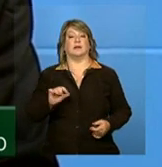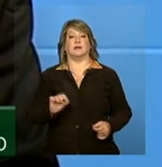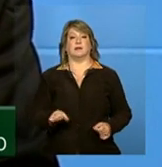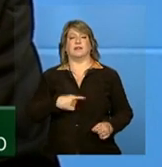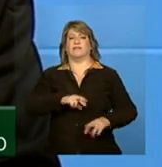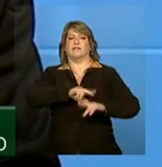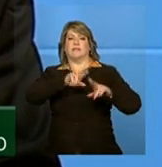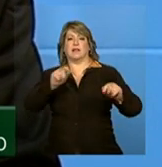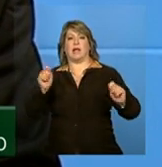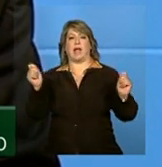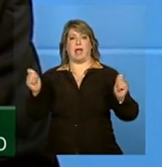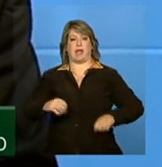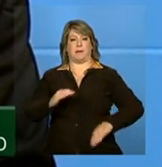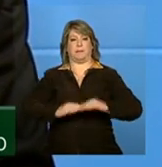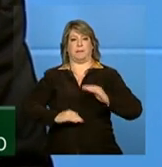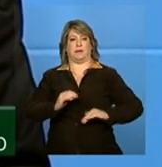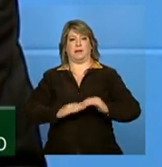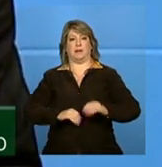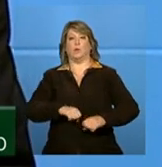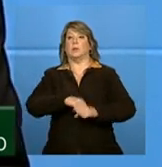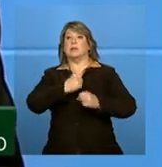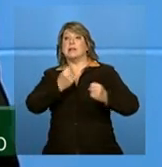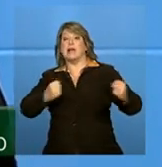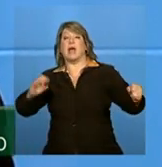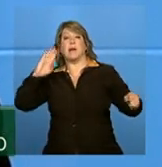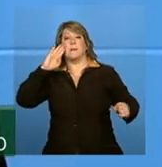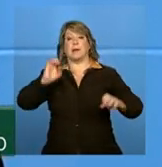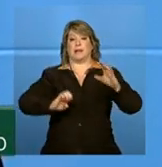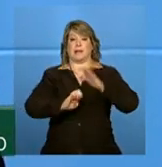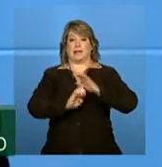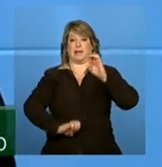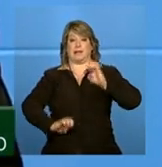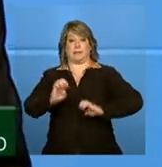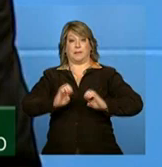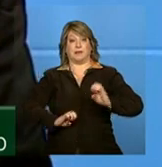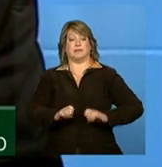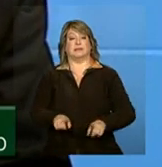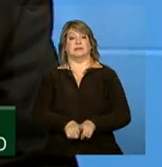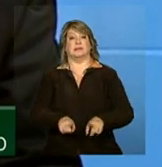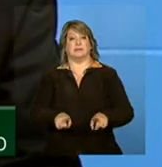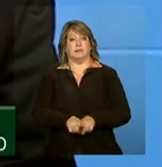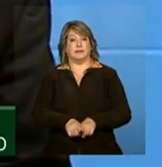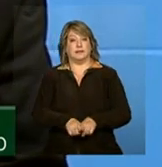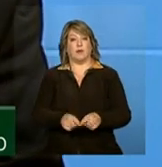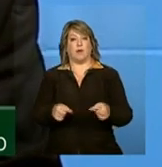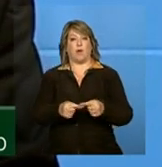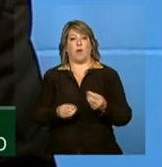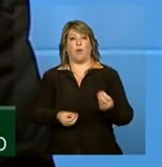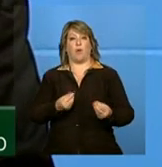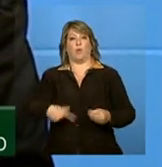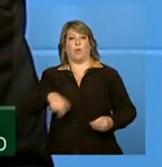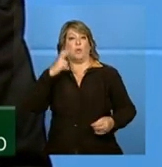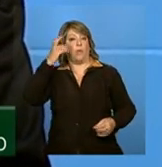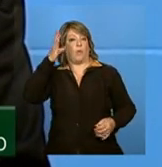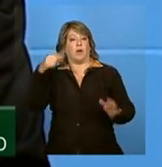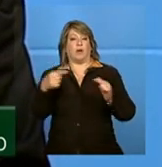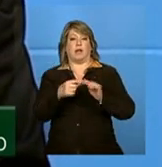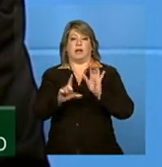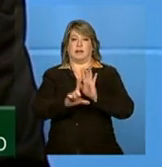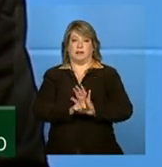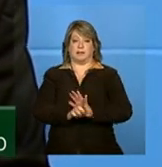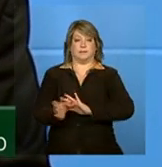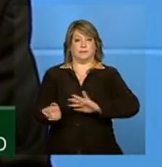diferentes capacidades e tamanhos das empresas, assim como o seu entorno cultural e legal. O segundo